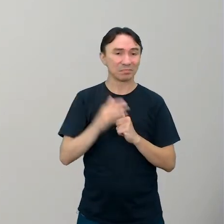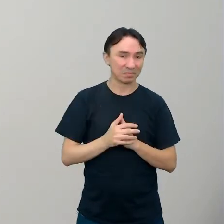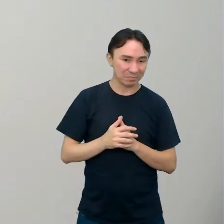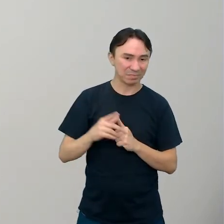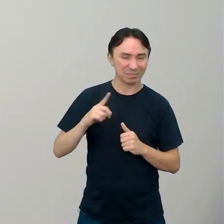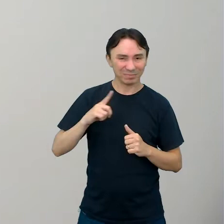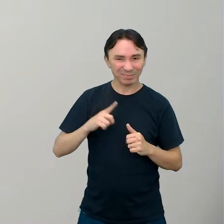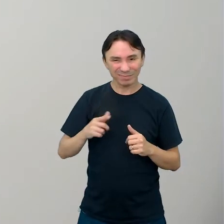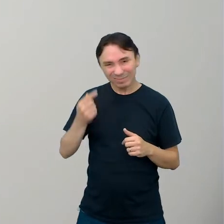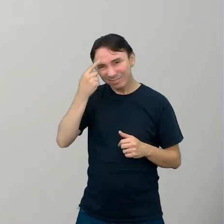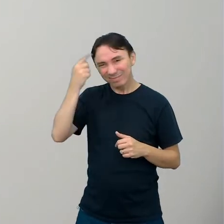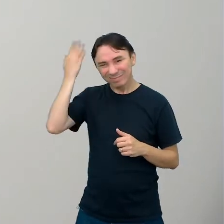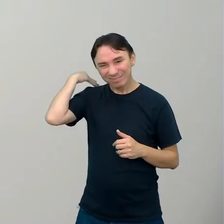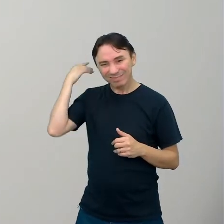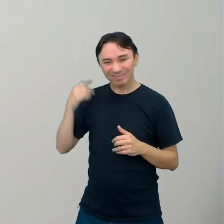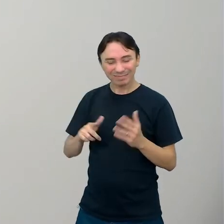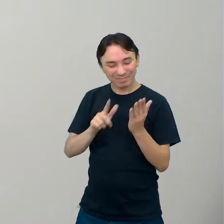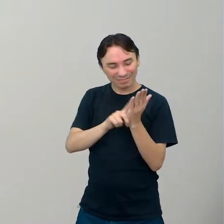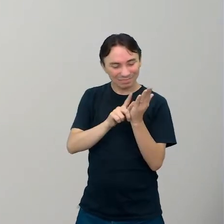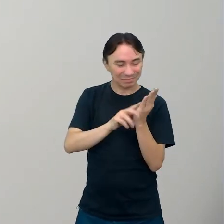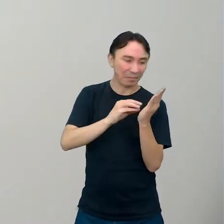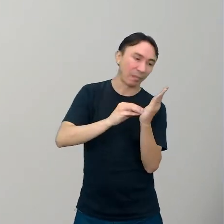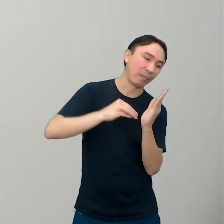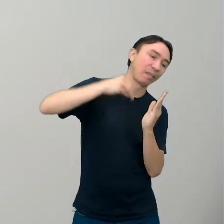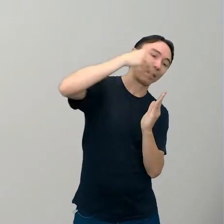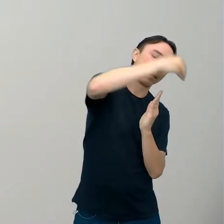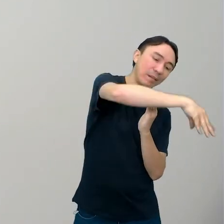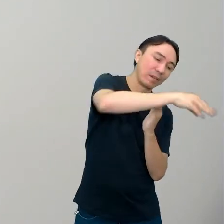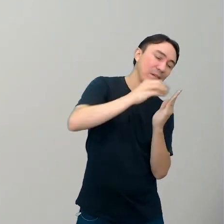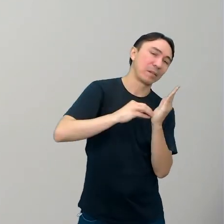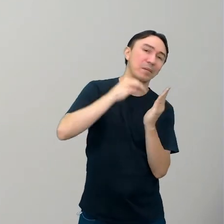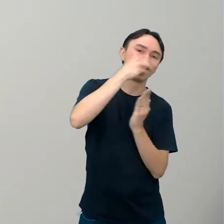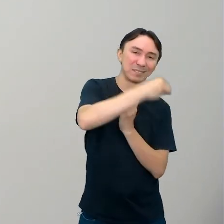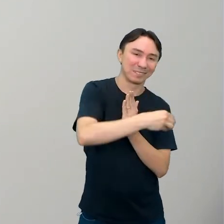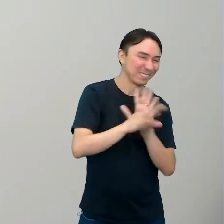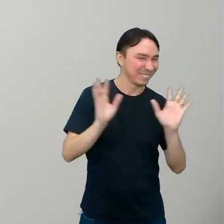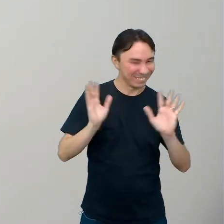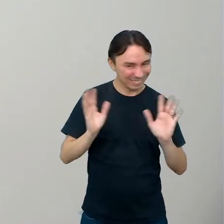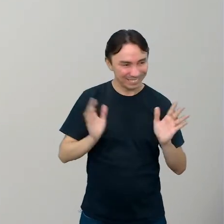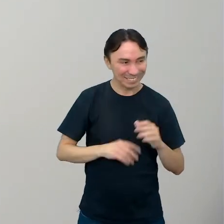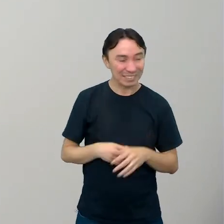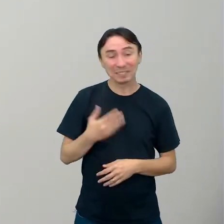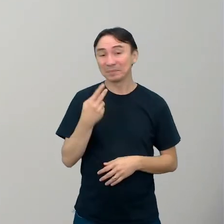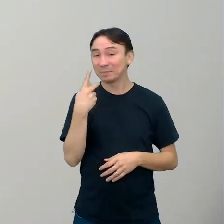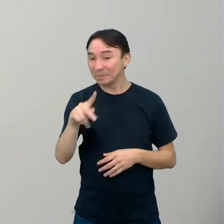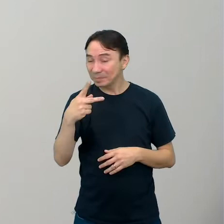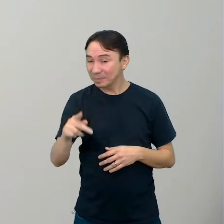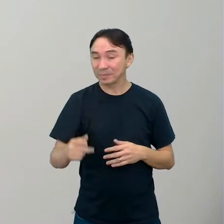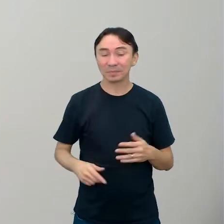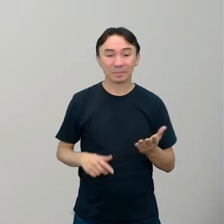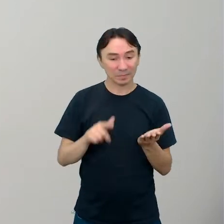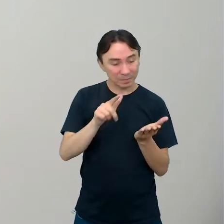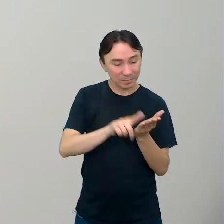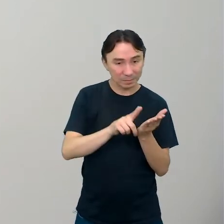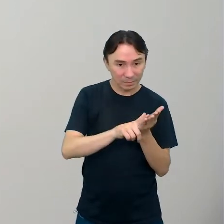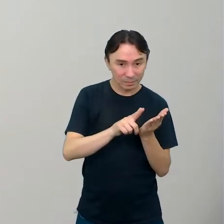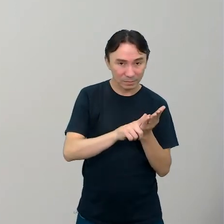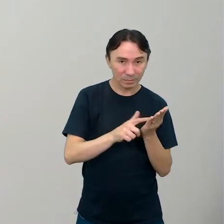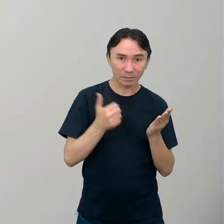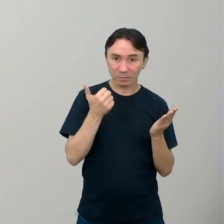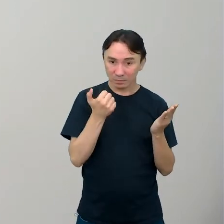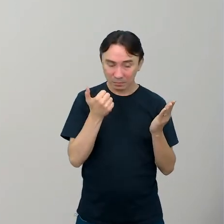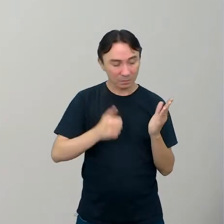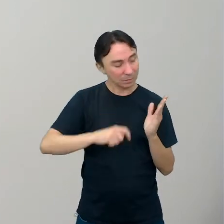palavra fichário, né? Mas dentro ali do seu material, você separa, né, um espaço para você